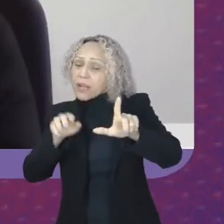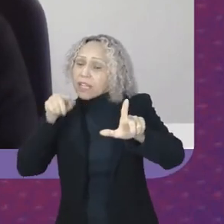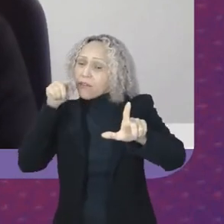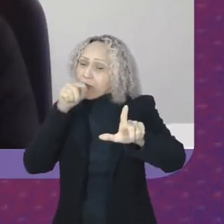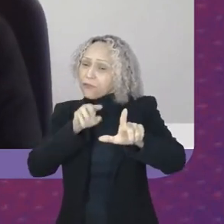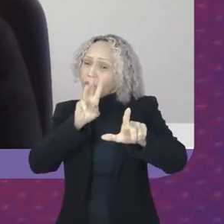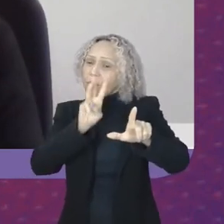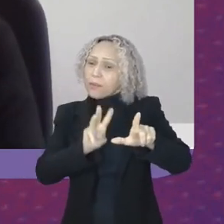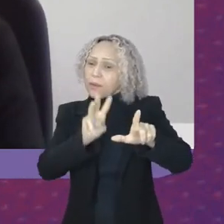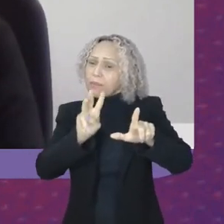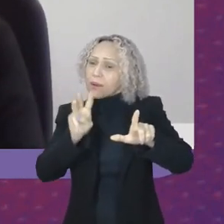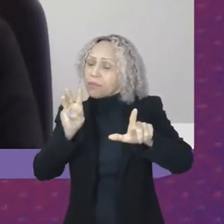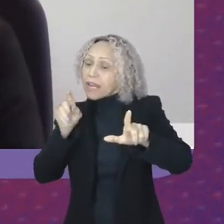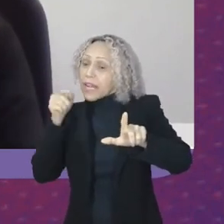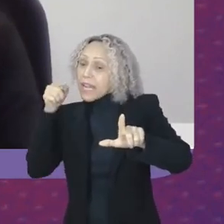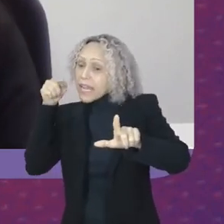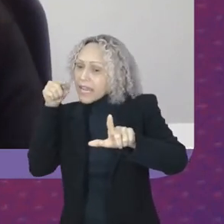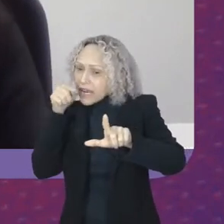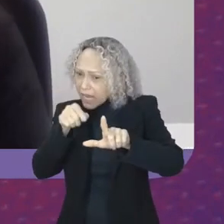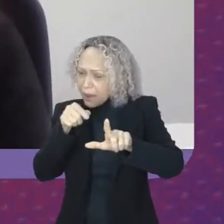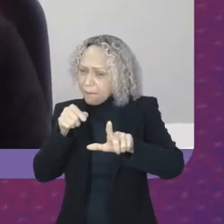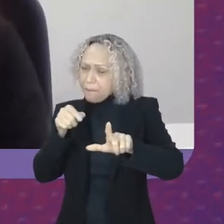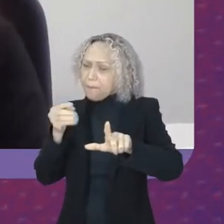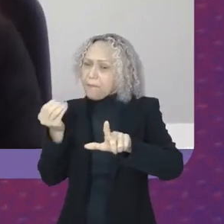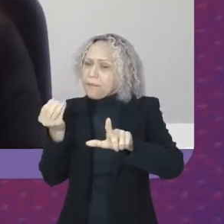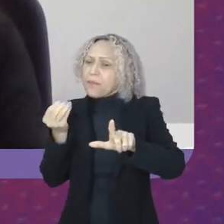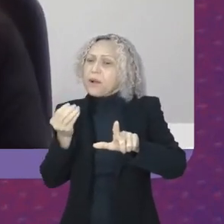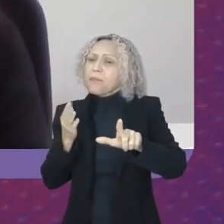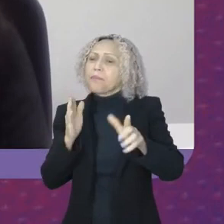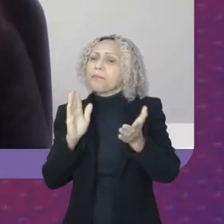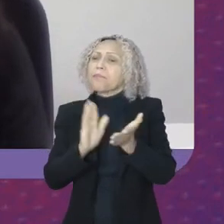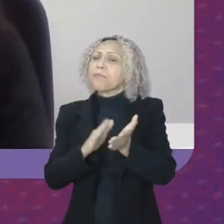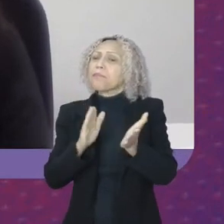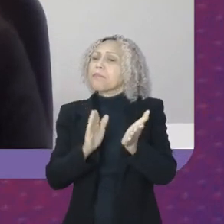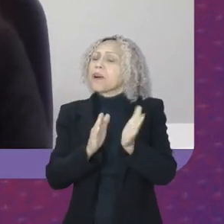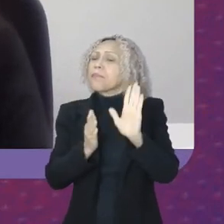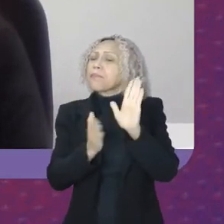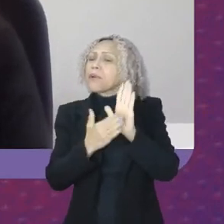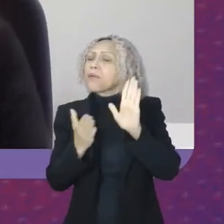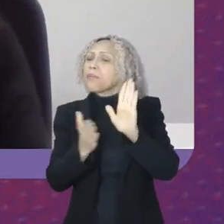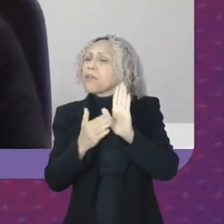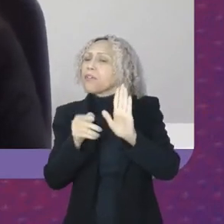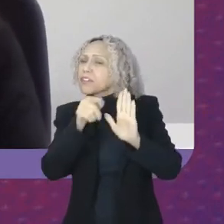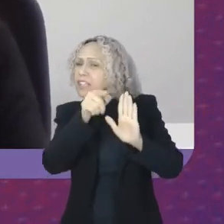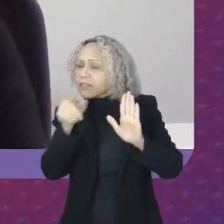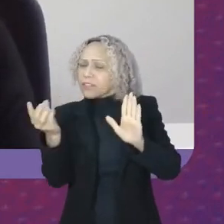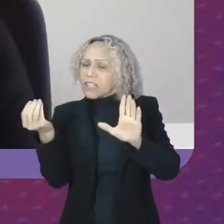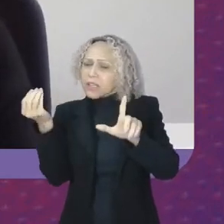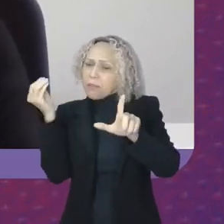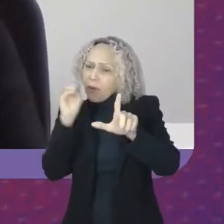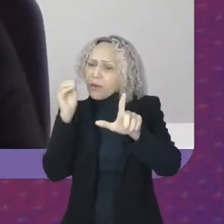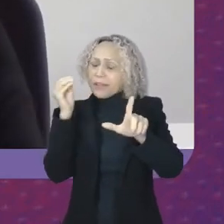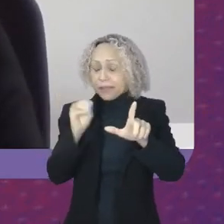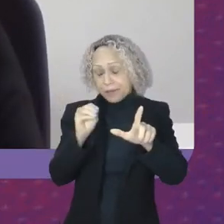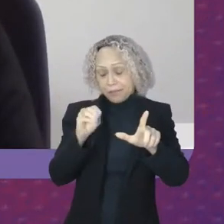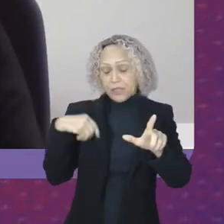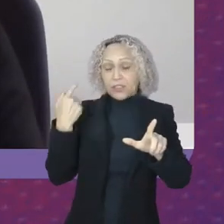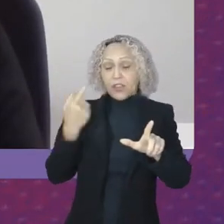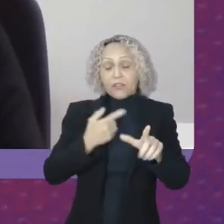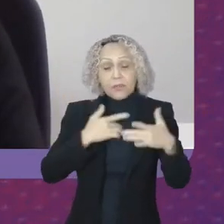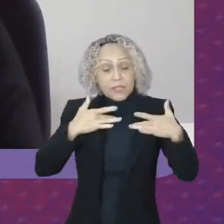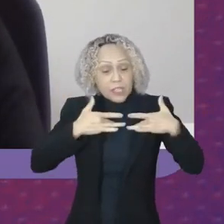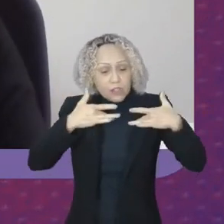a secretária Carmen disse, vamos ser solidárias umas com as outras, com os nossos amigos, com as